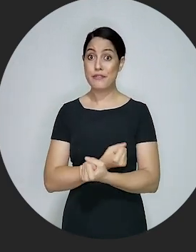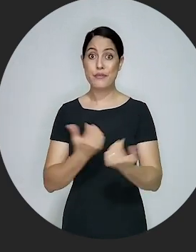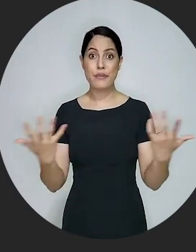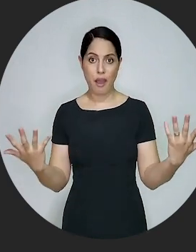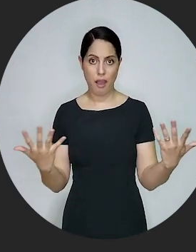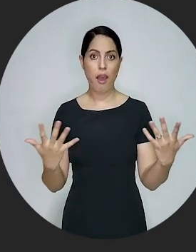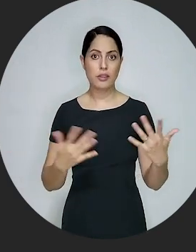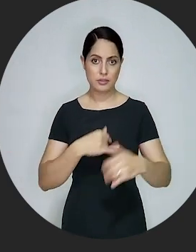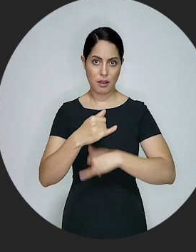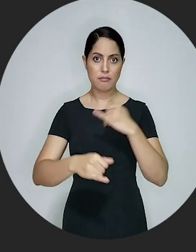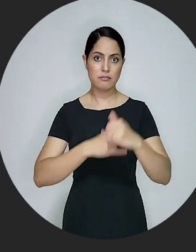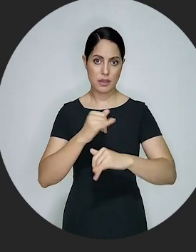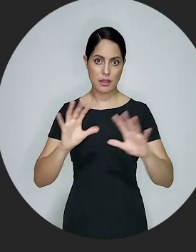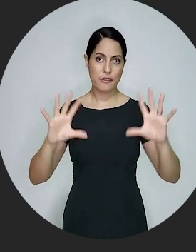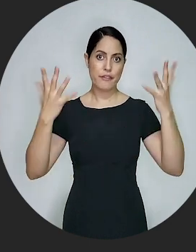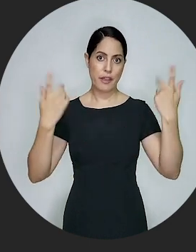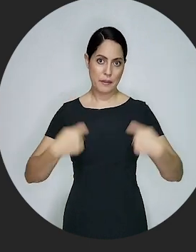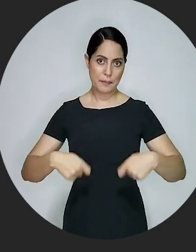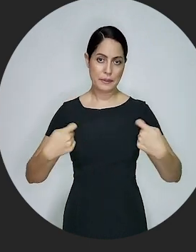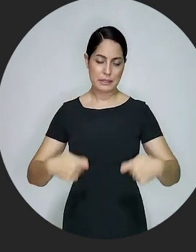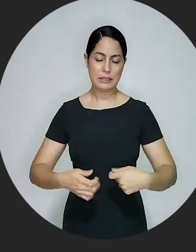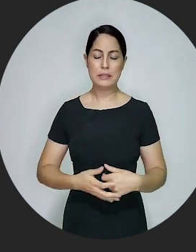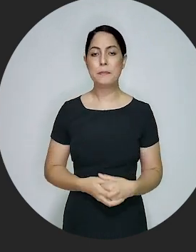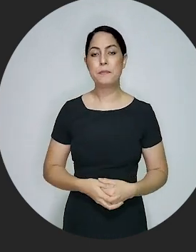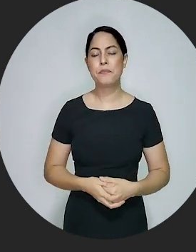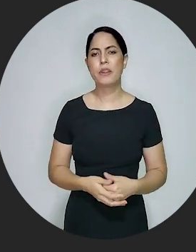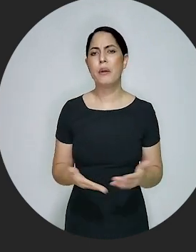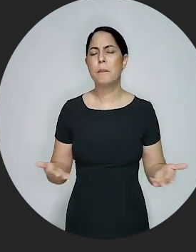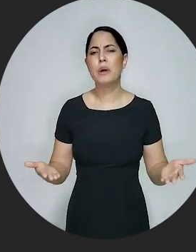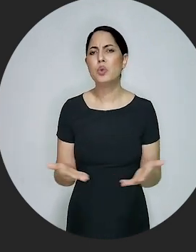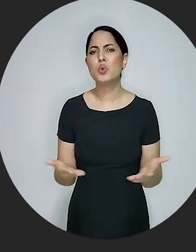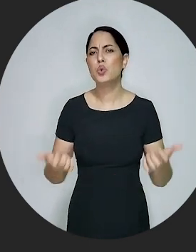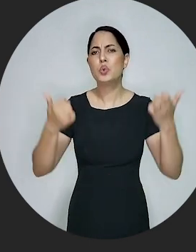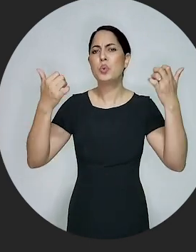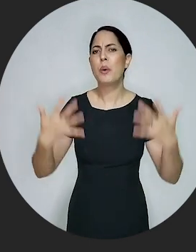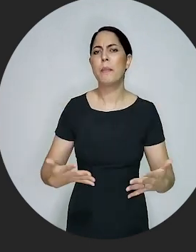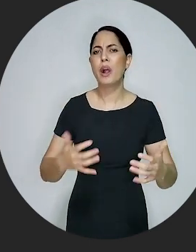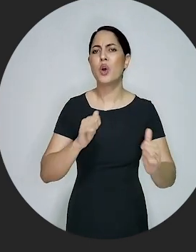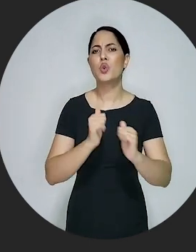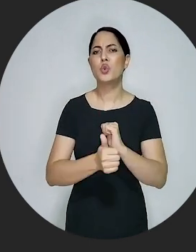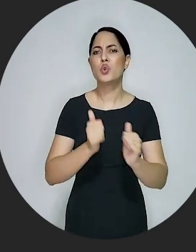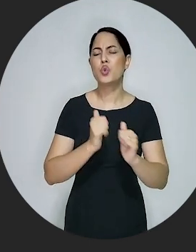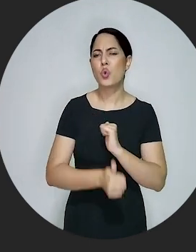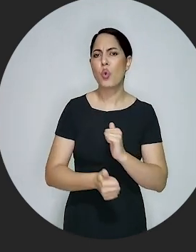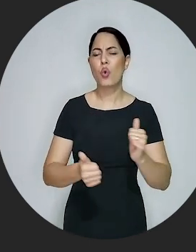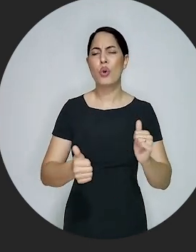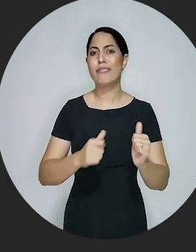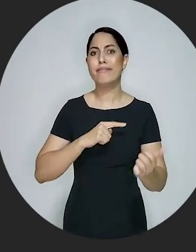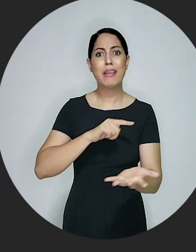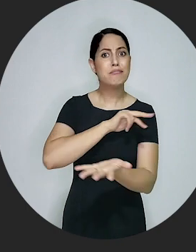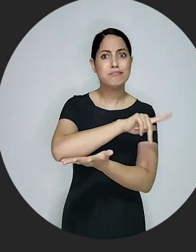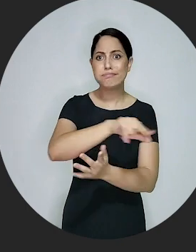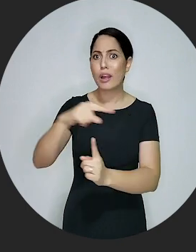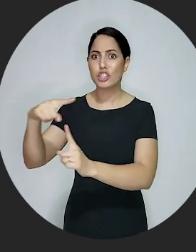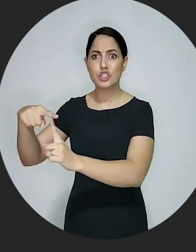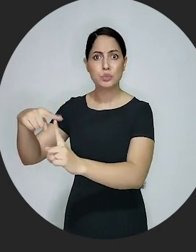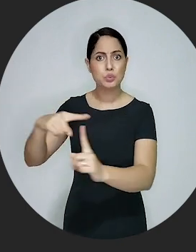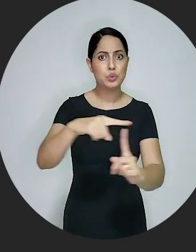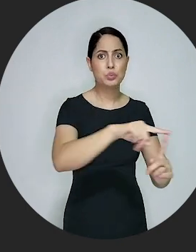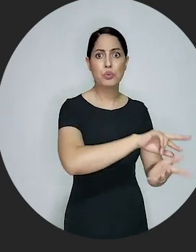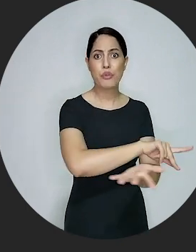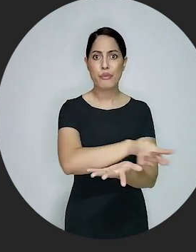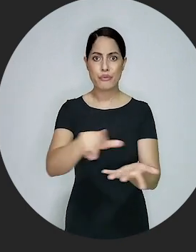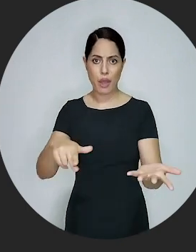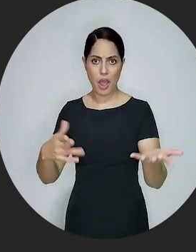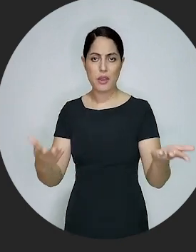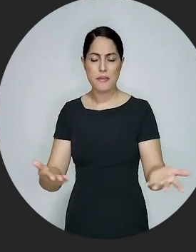como este, e portanto a seleção que eu fiz hoje é, numa primeira parte, falar sobre o jogo e o privilégio da exploração e as tipologias